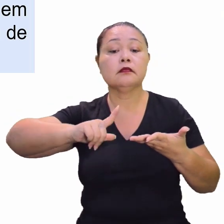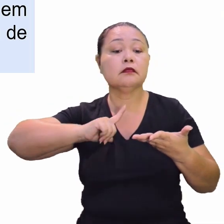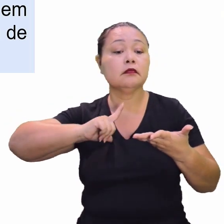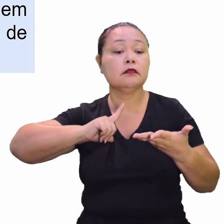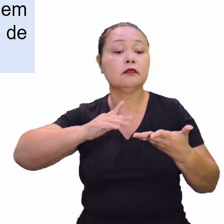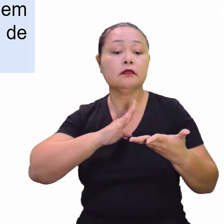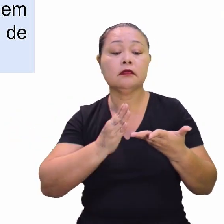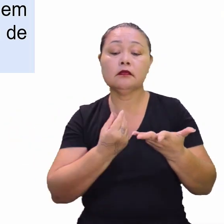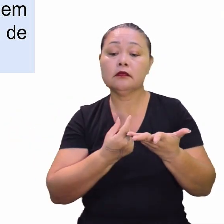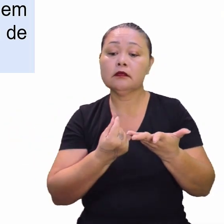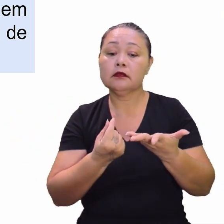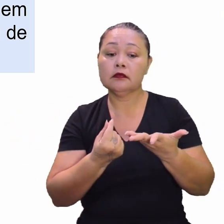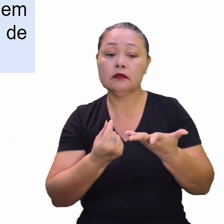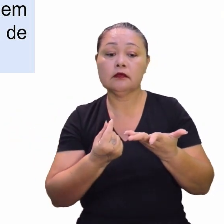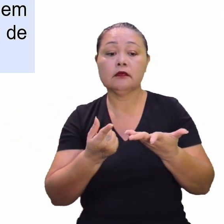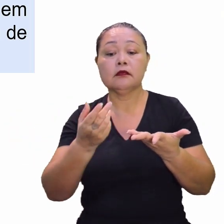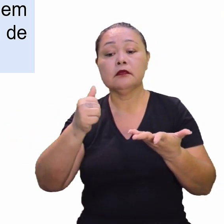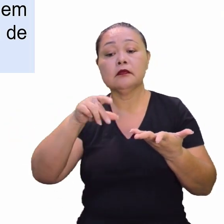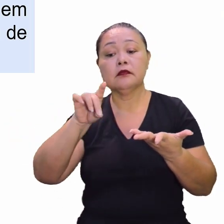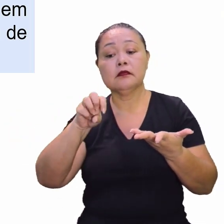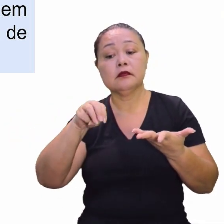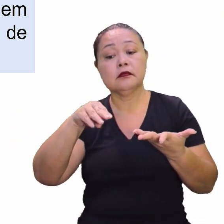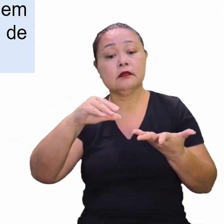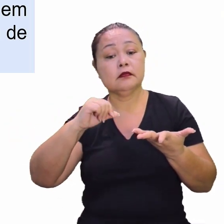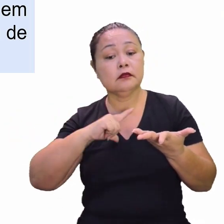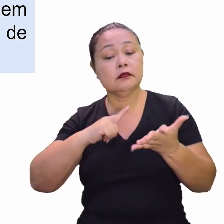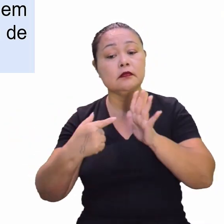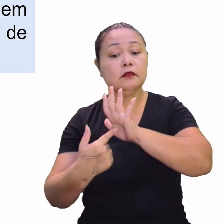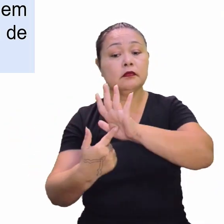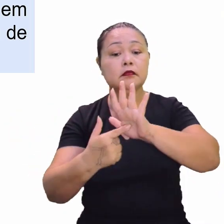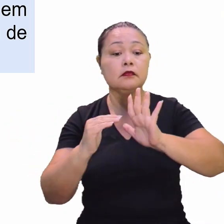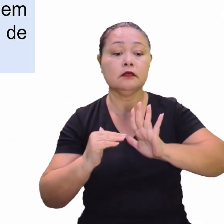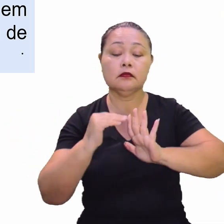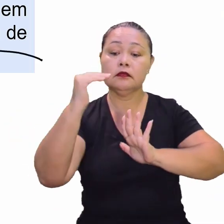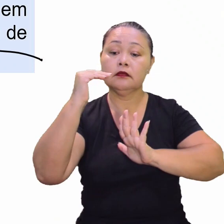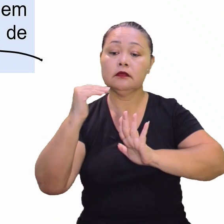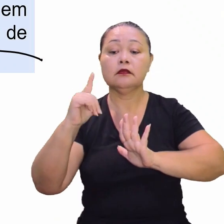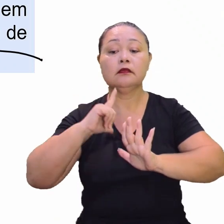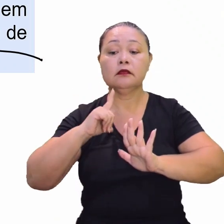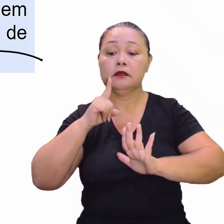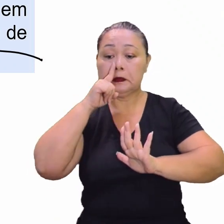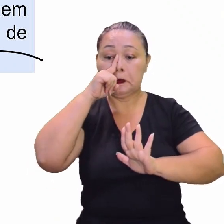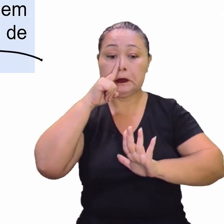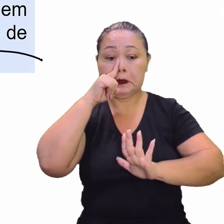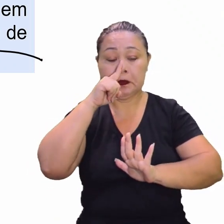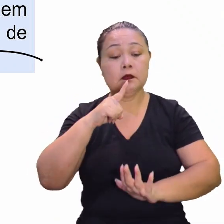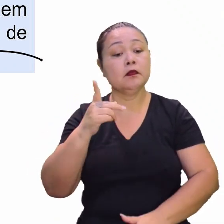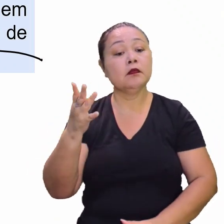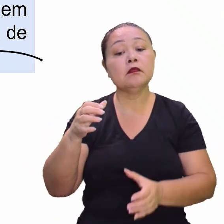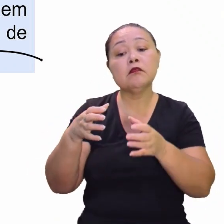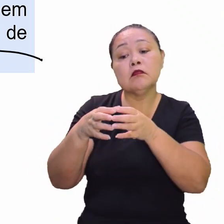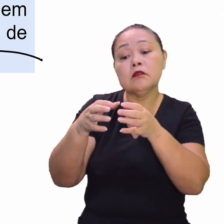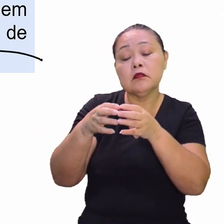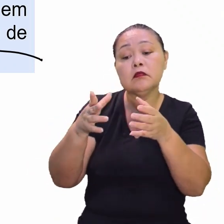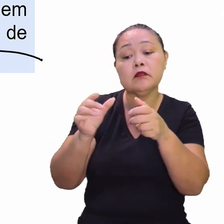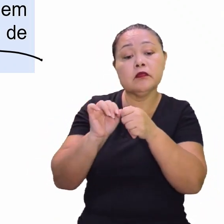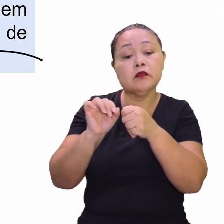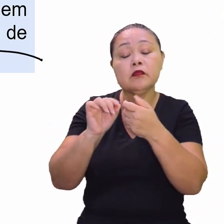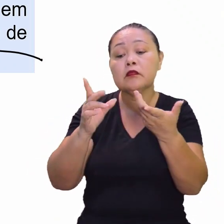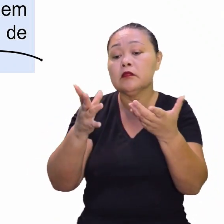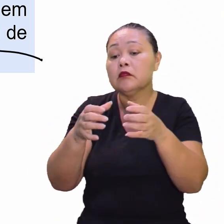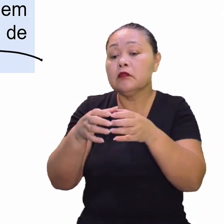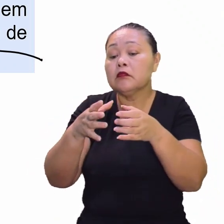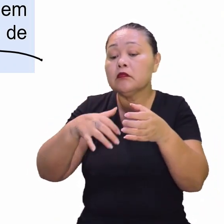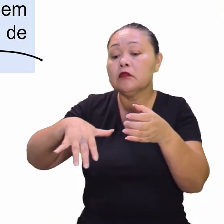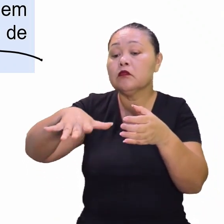rica principalmente em espécies endêmicas que apresentam alto grau de ameaça. E essas espécies endêmicas, só